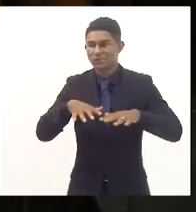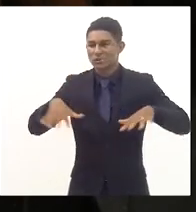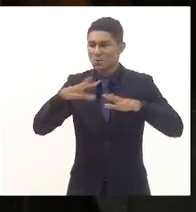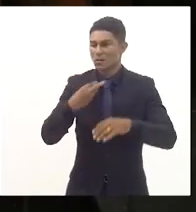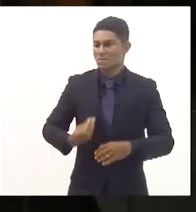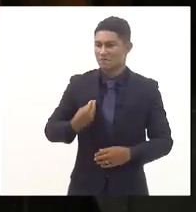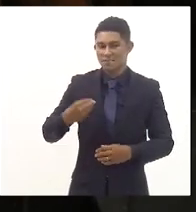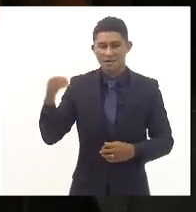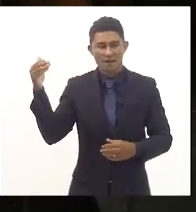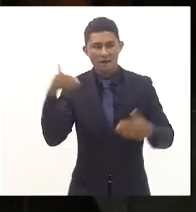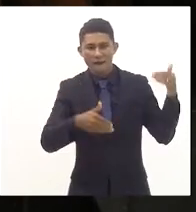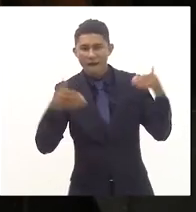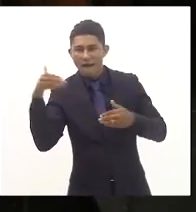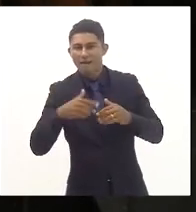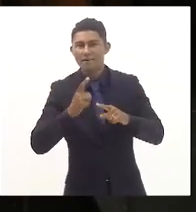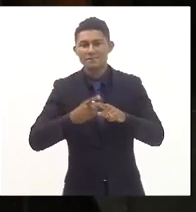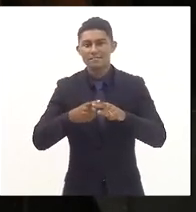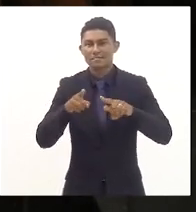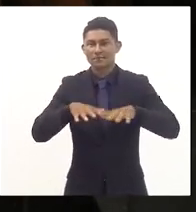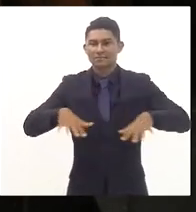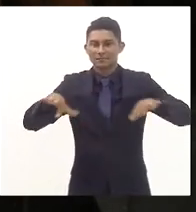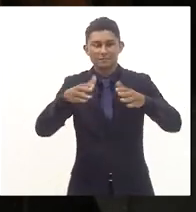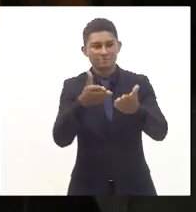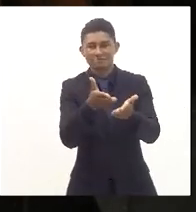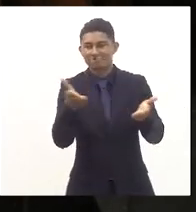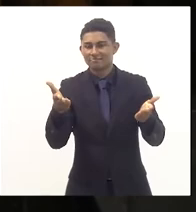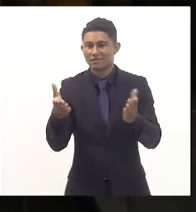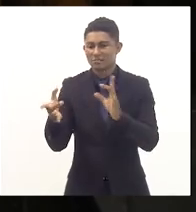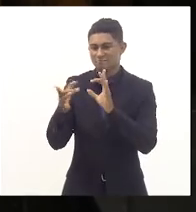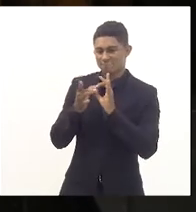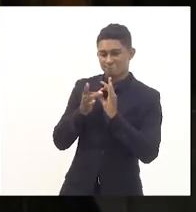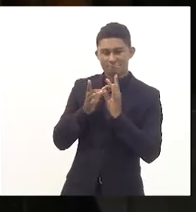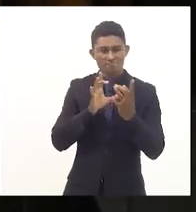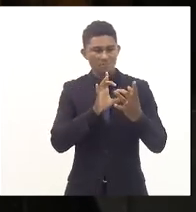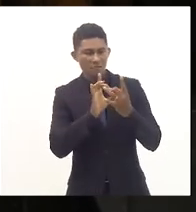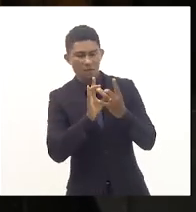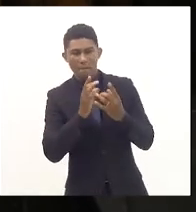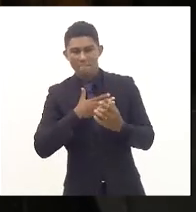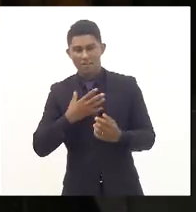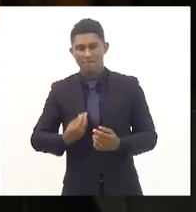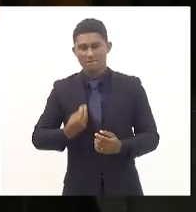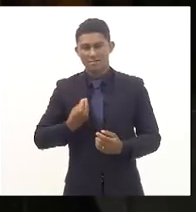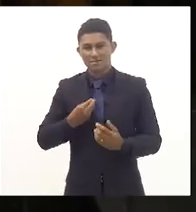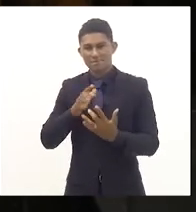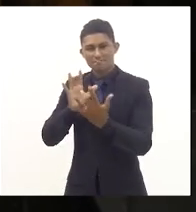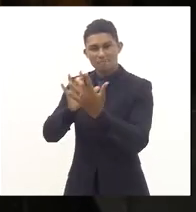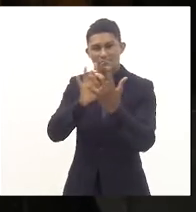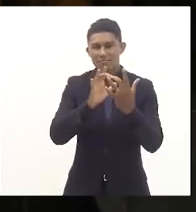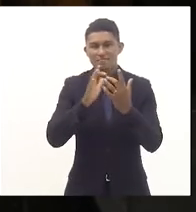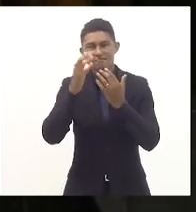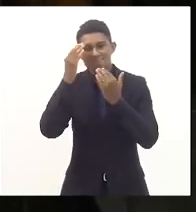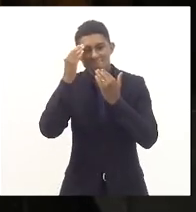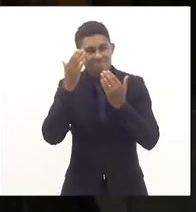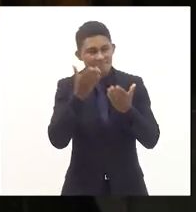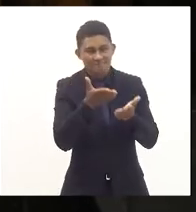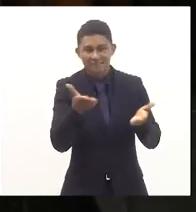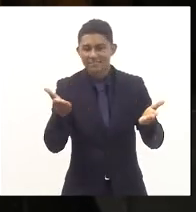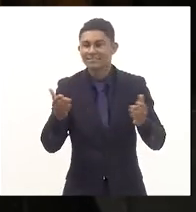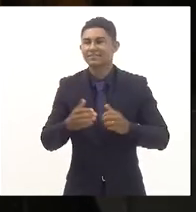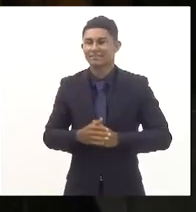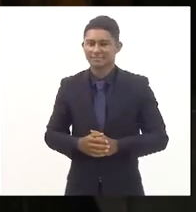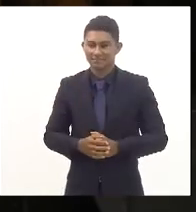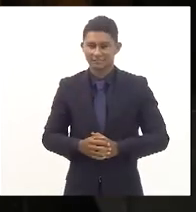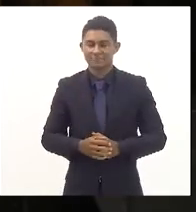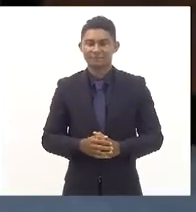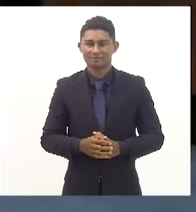porque as pessoas que estão aqui tem um estranho extremo Elo com a minha vida a cada vez que eu estou já tá aí no tudo